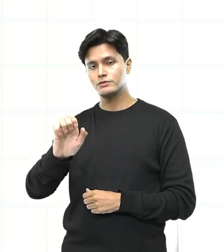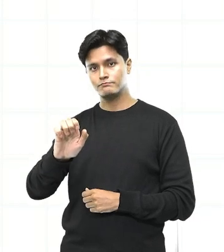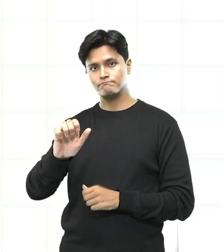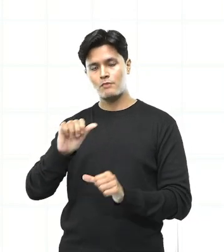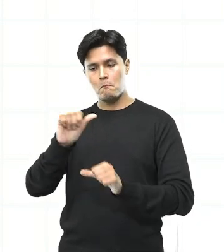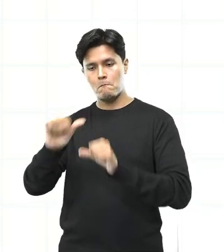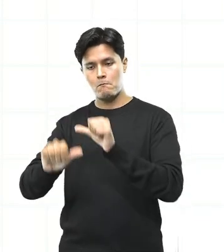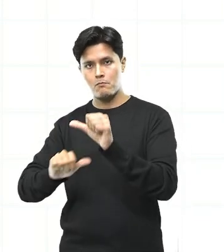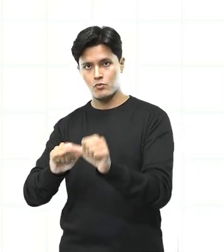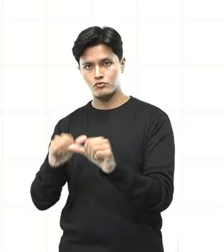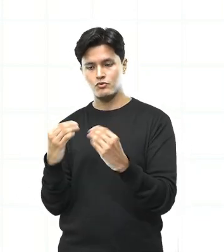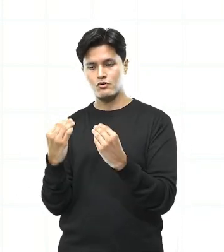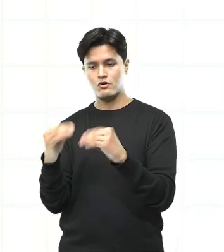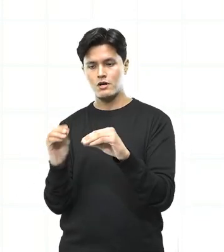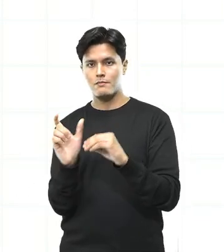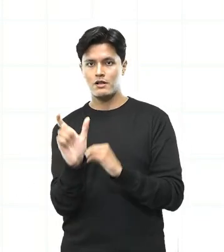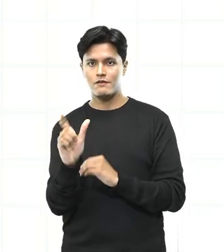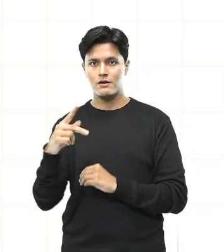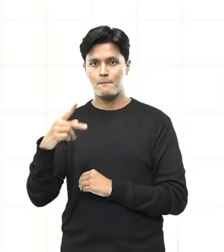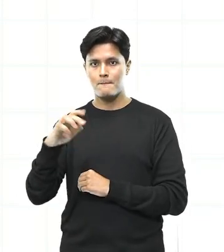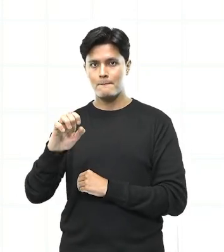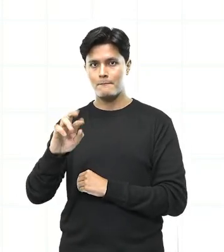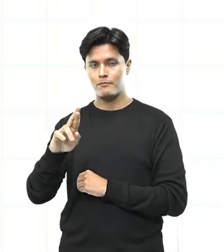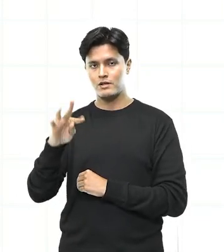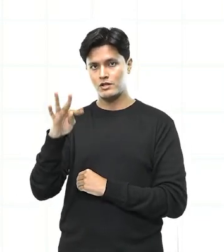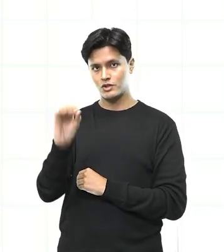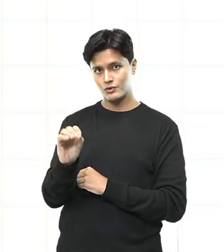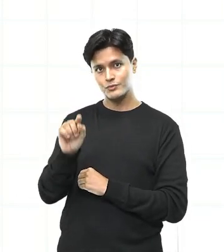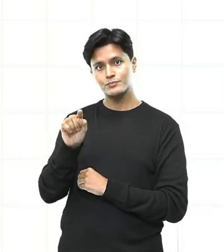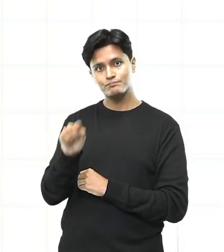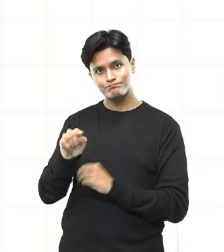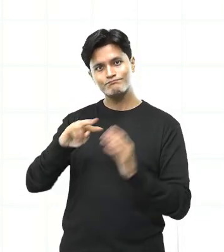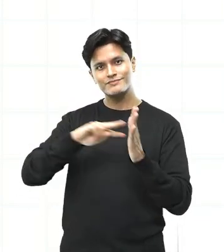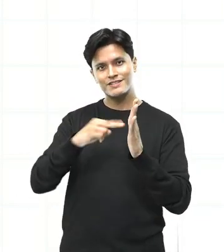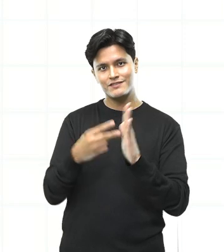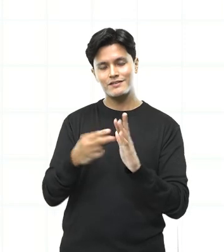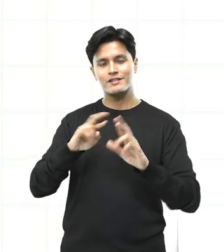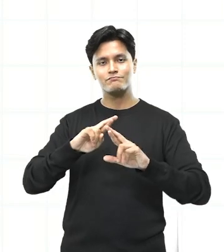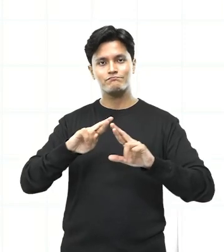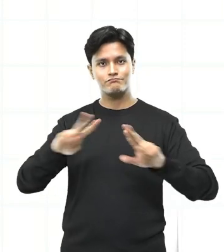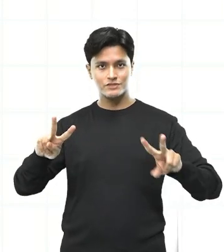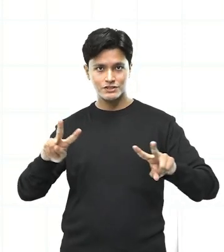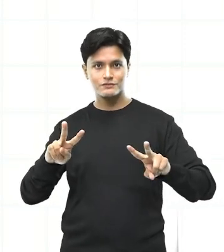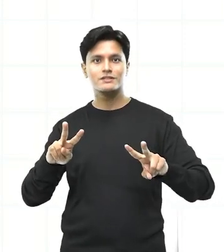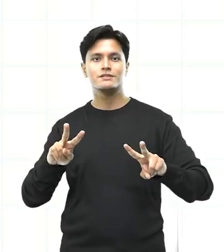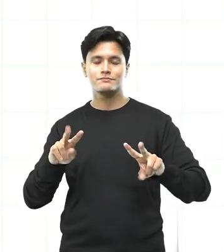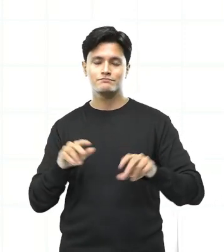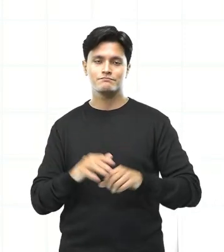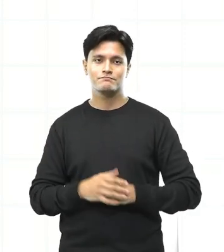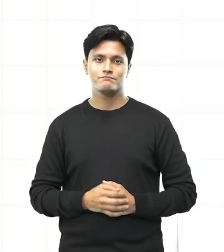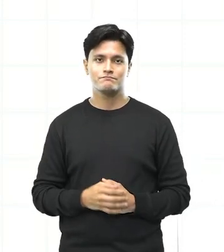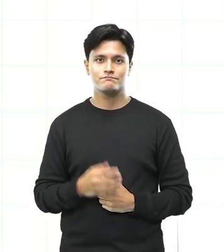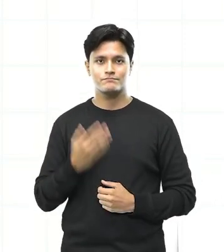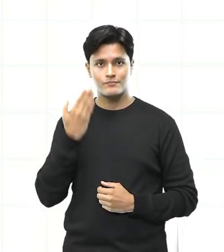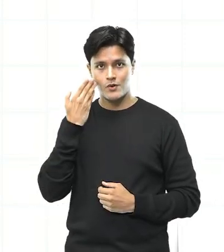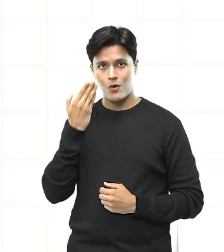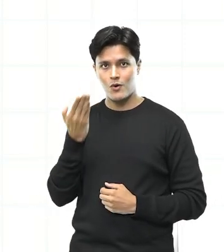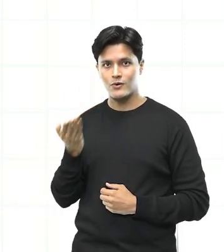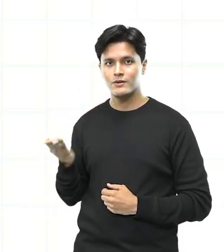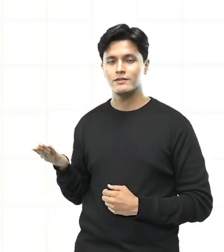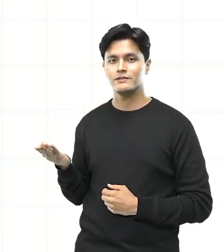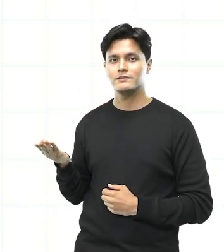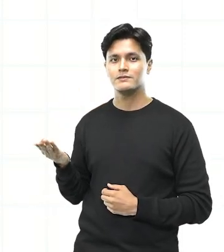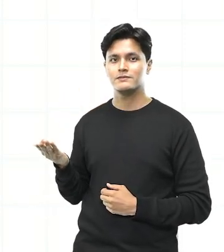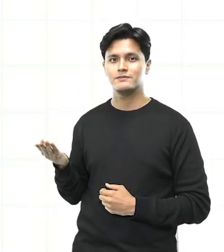do verbo fica, ok? Então, aqui também, essa palavra, né? Nós vamos já ver o